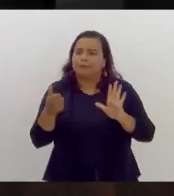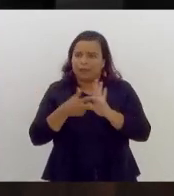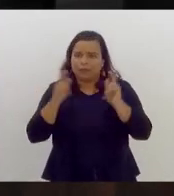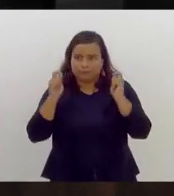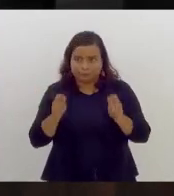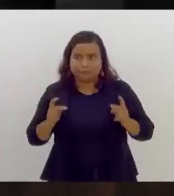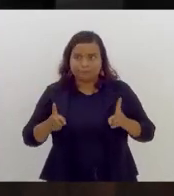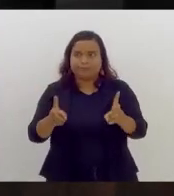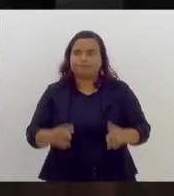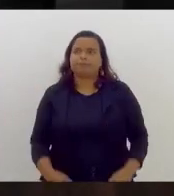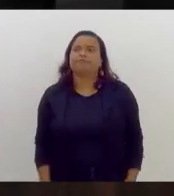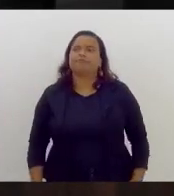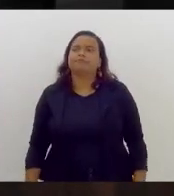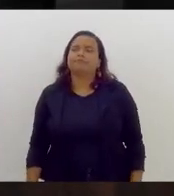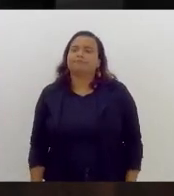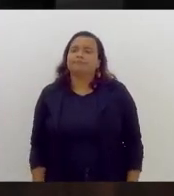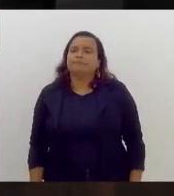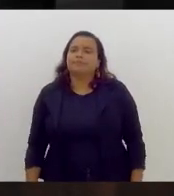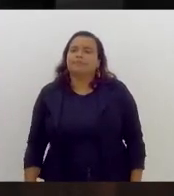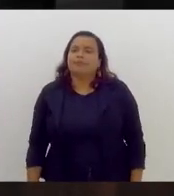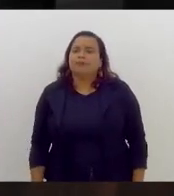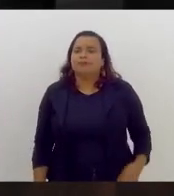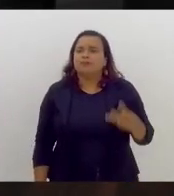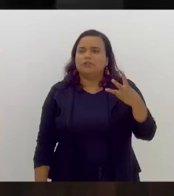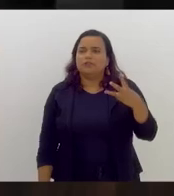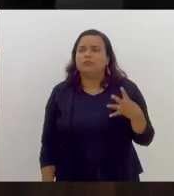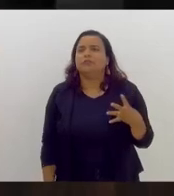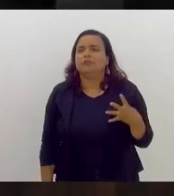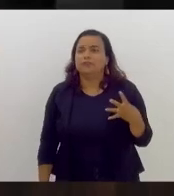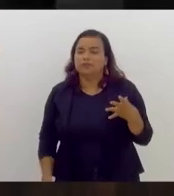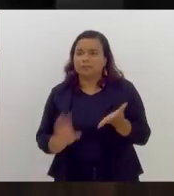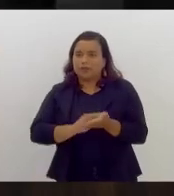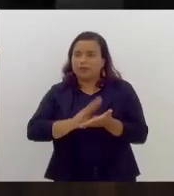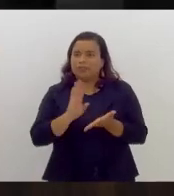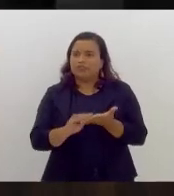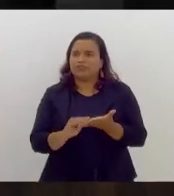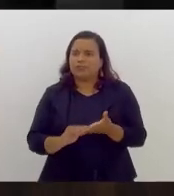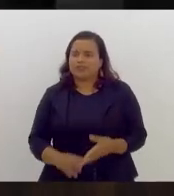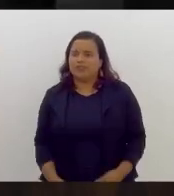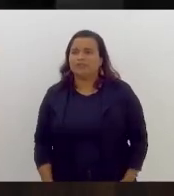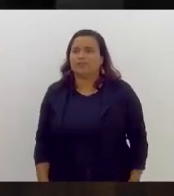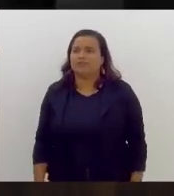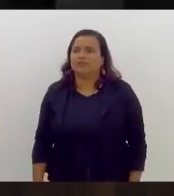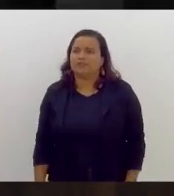mantido. Agora vamos ao 34º da pauta.